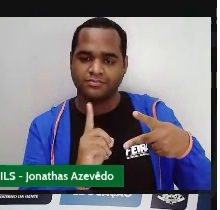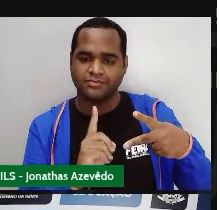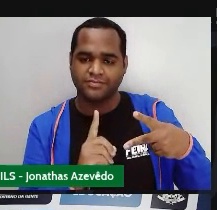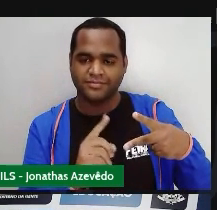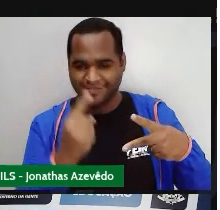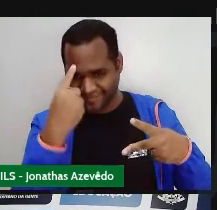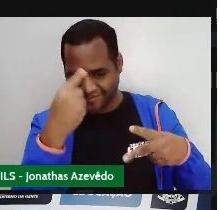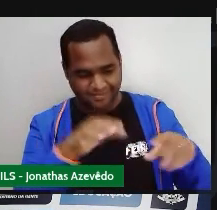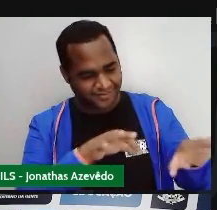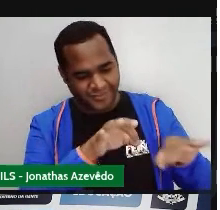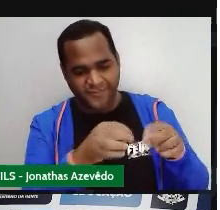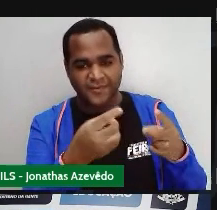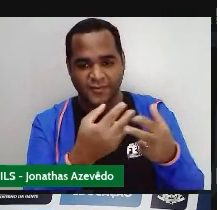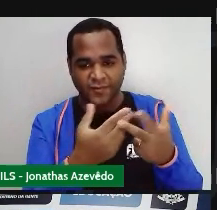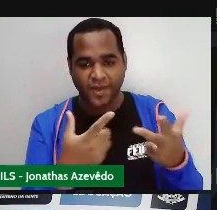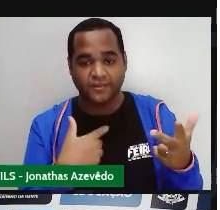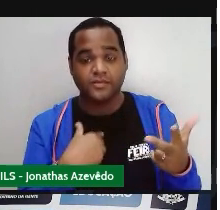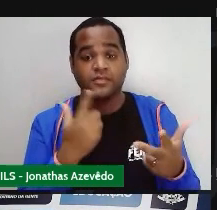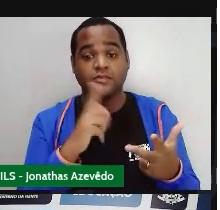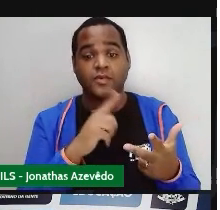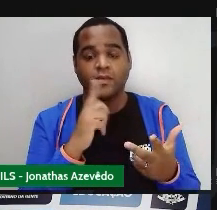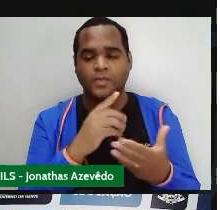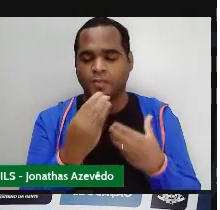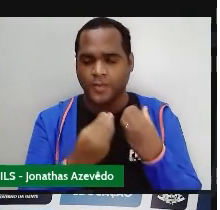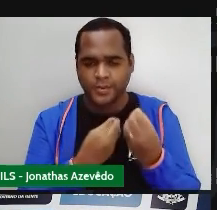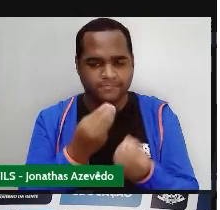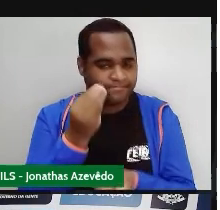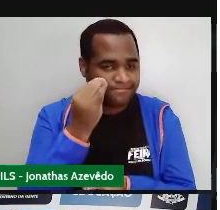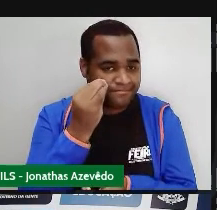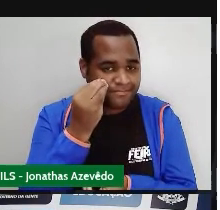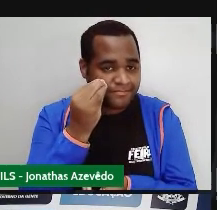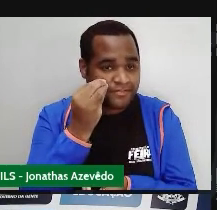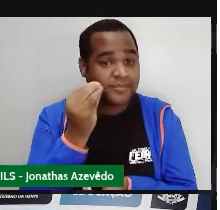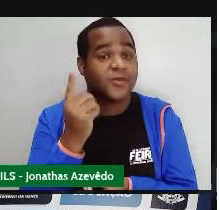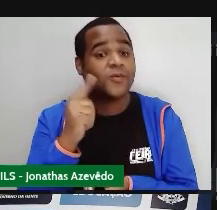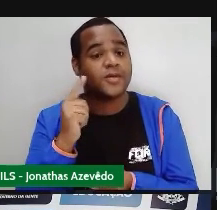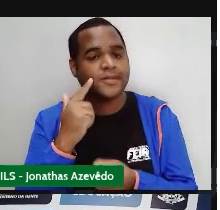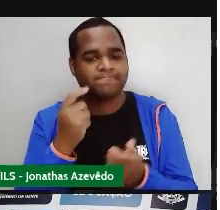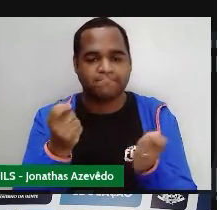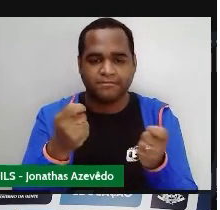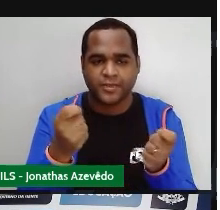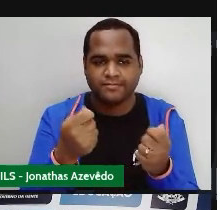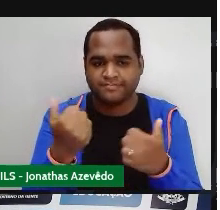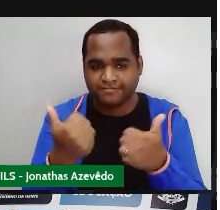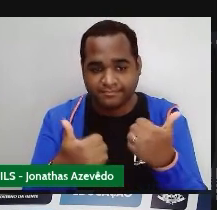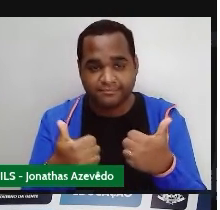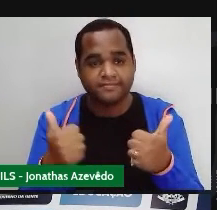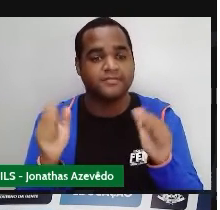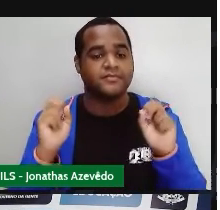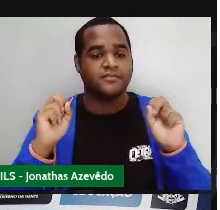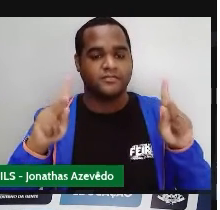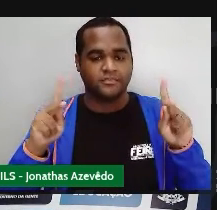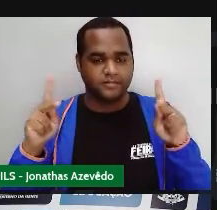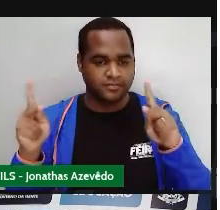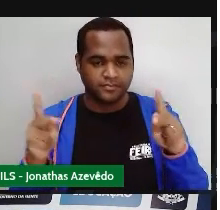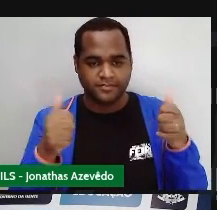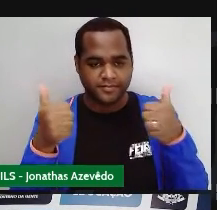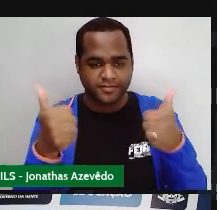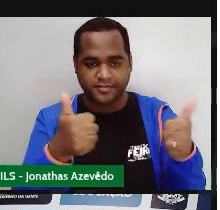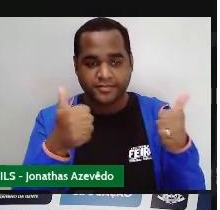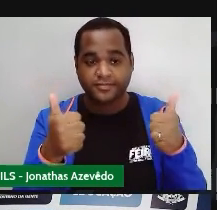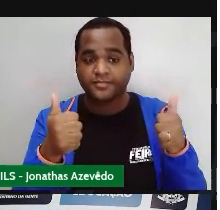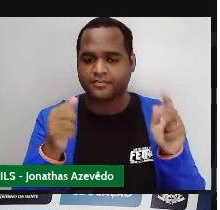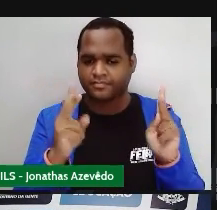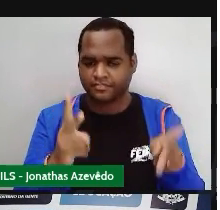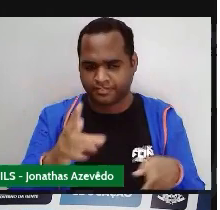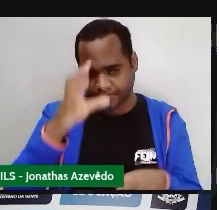resolver daquele jeito ali verificando o tempo só tentando né verificando possibilidades tá bom bom então é isso aí